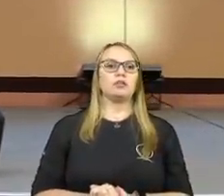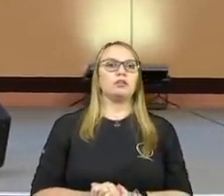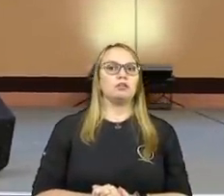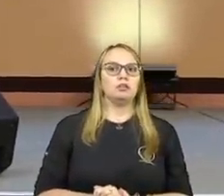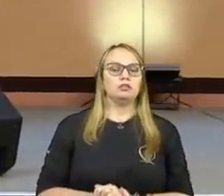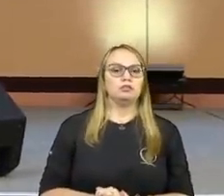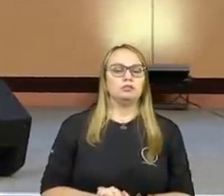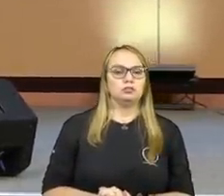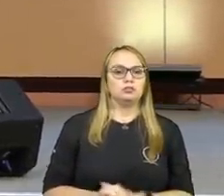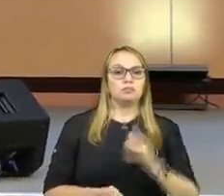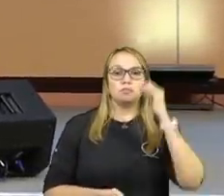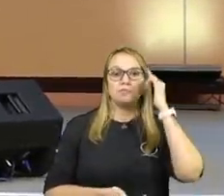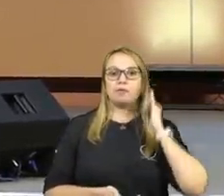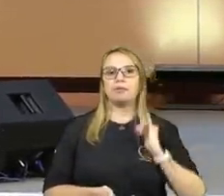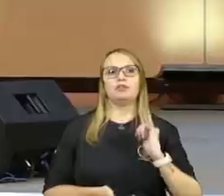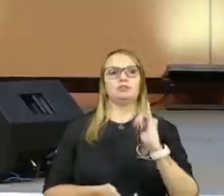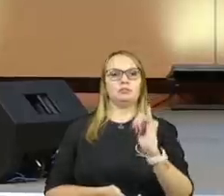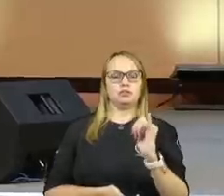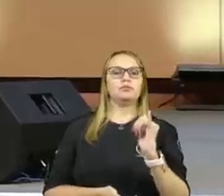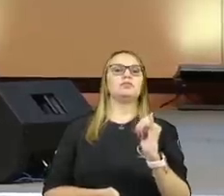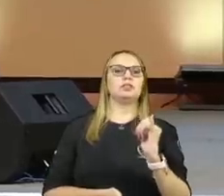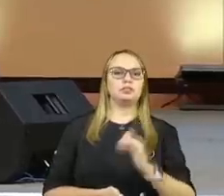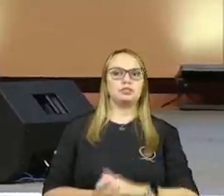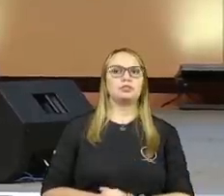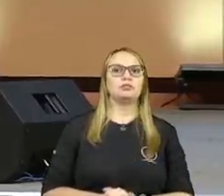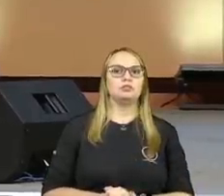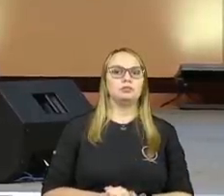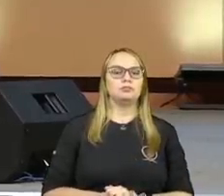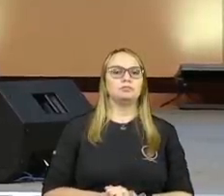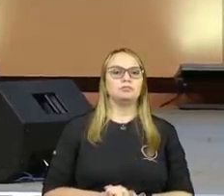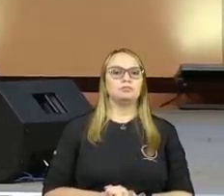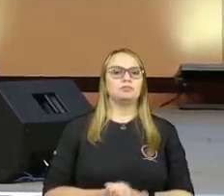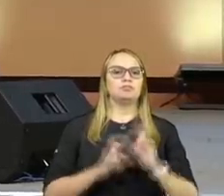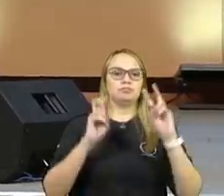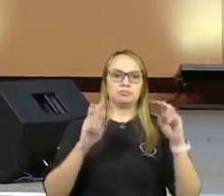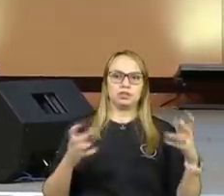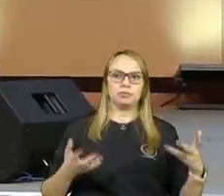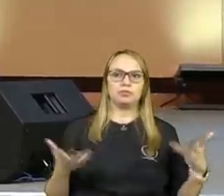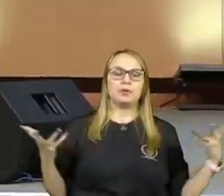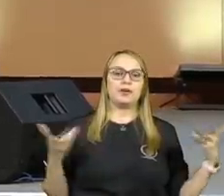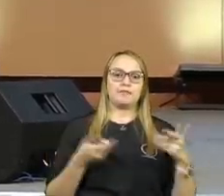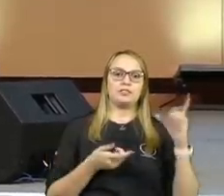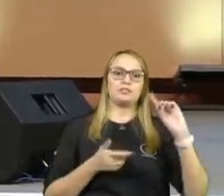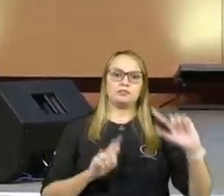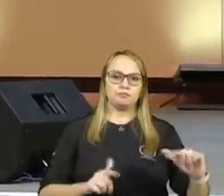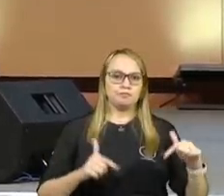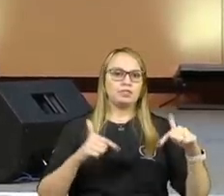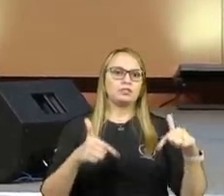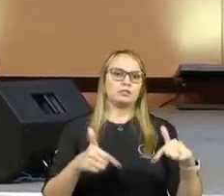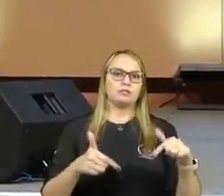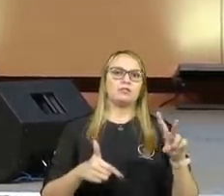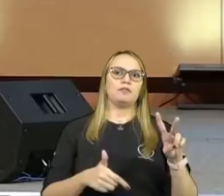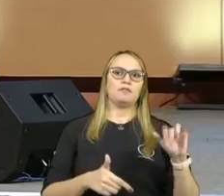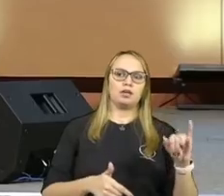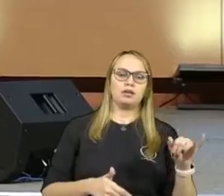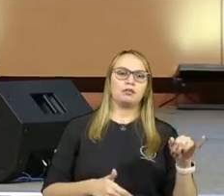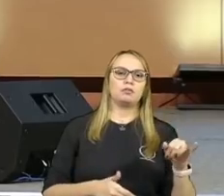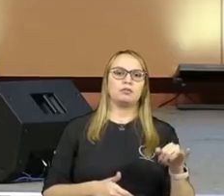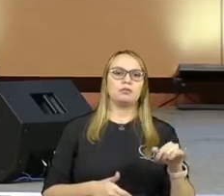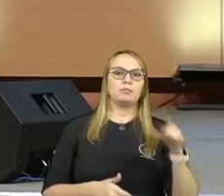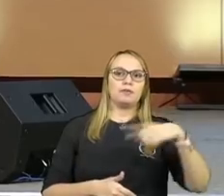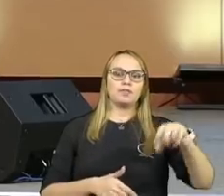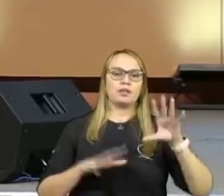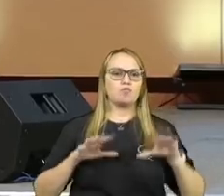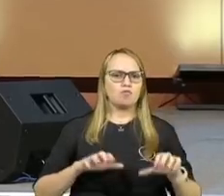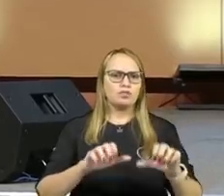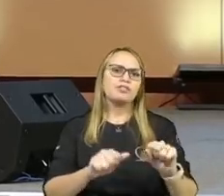palavra profética acerca das maravilhas que Deus vai fazer para você conquistar